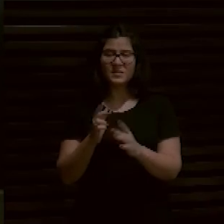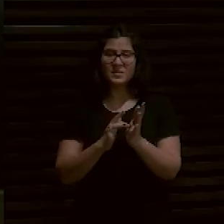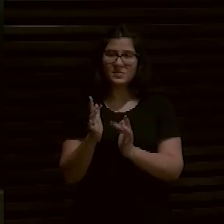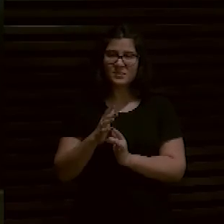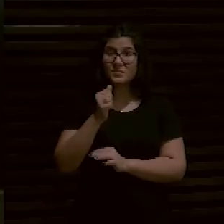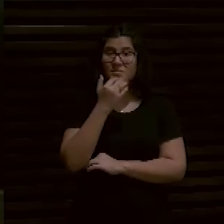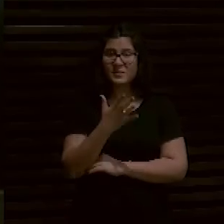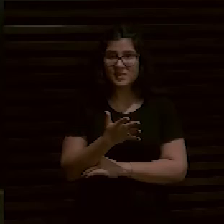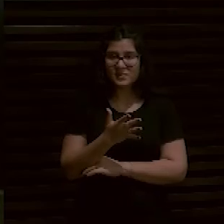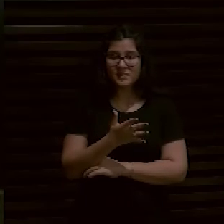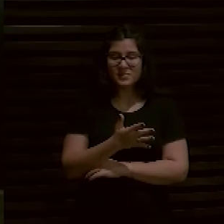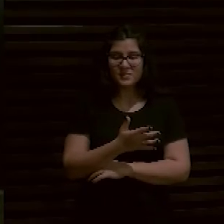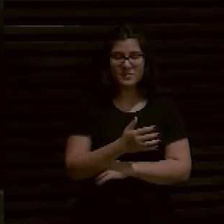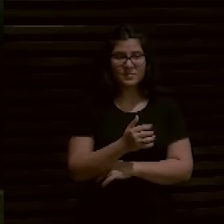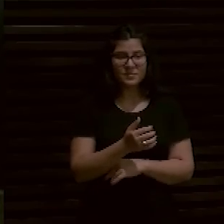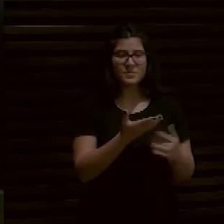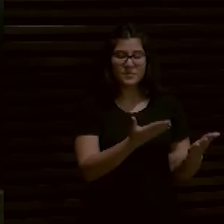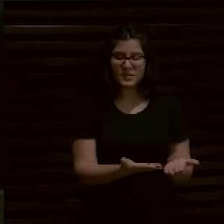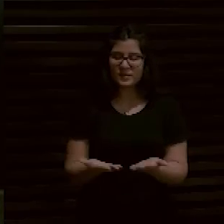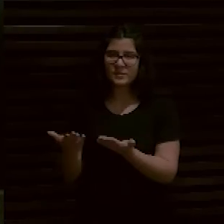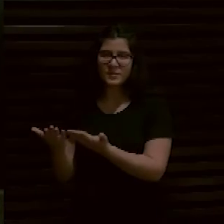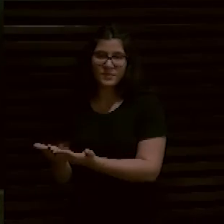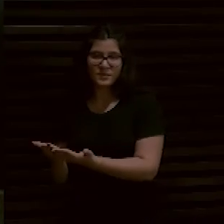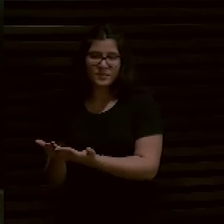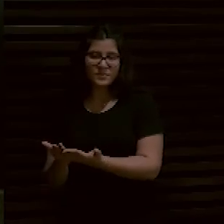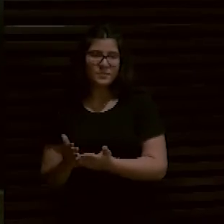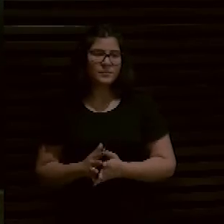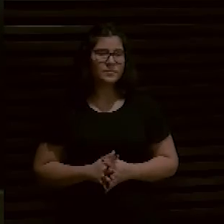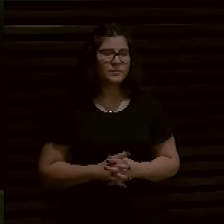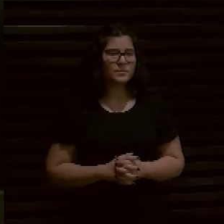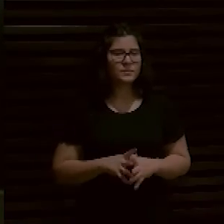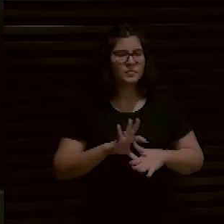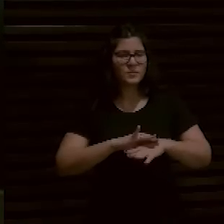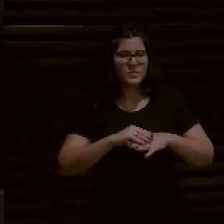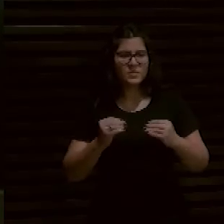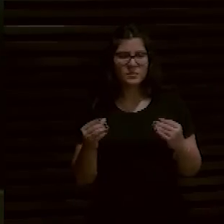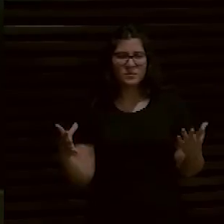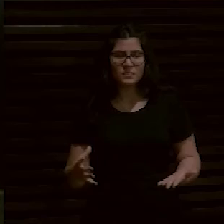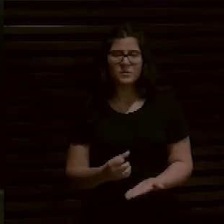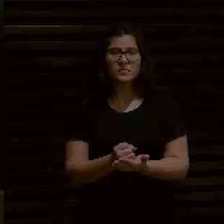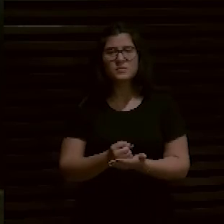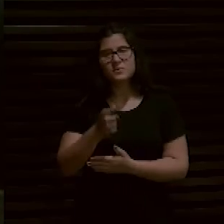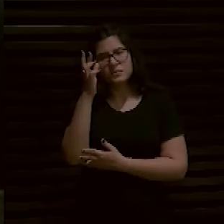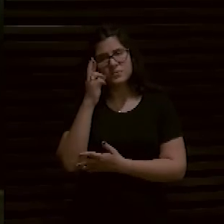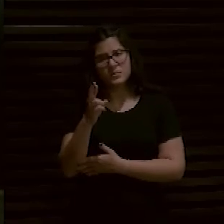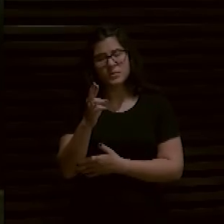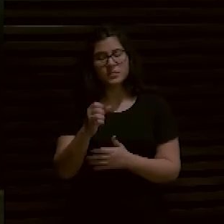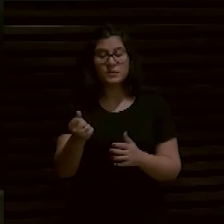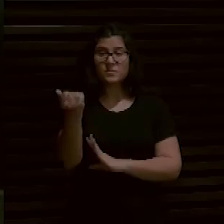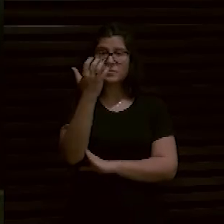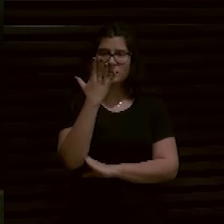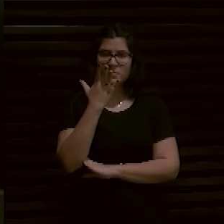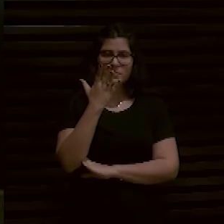ribeiro. Seguimos aqui. Com efeito, a cura e a salvação no Senhor são reveladas